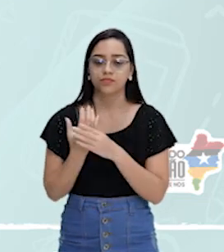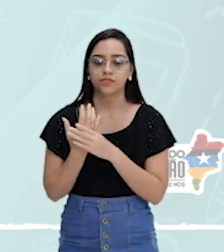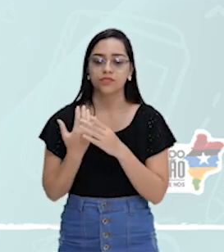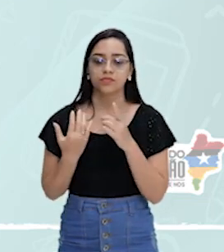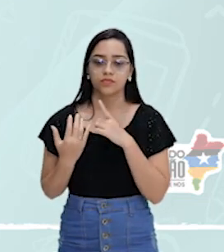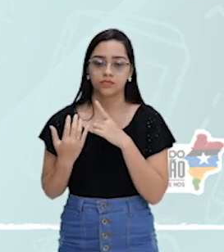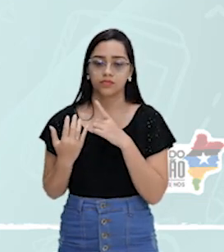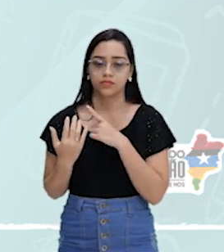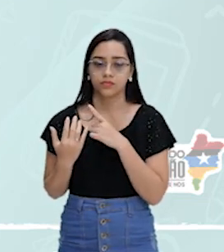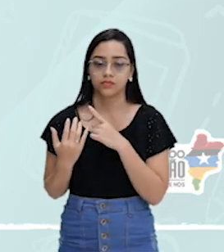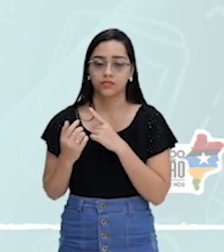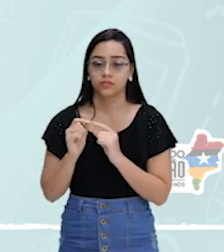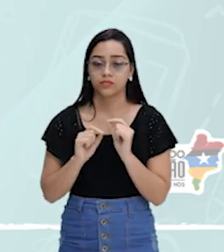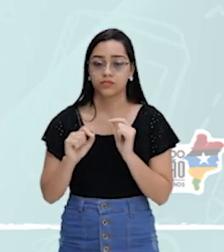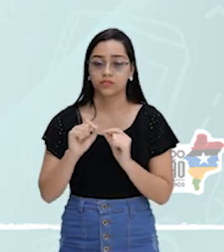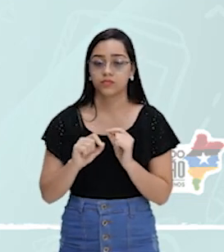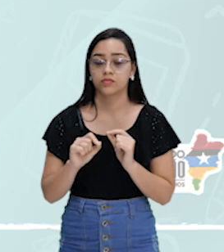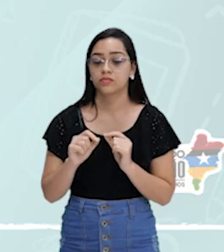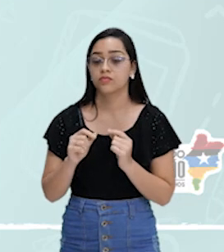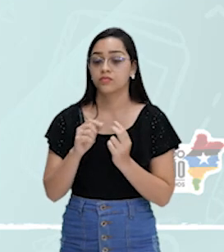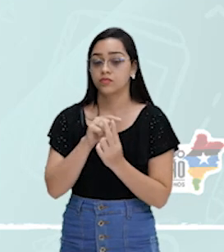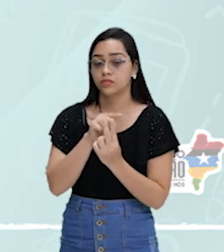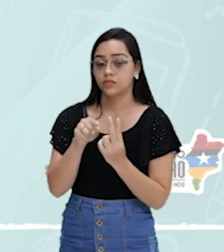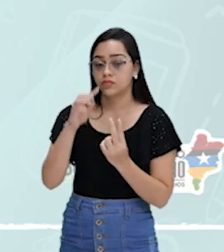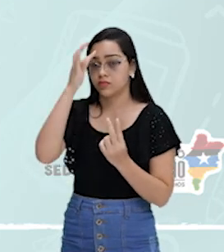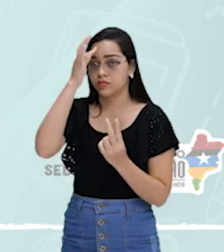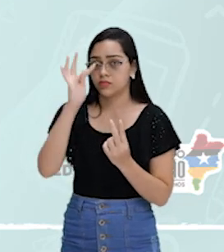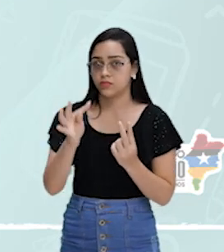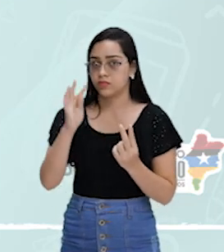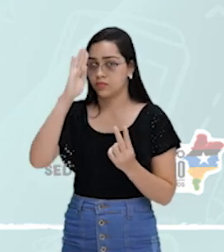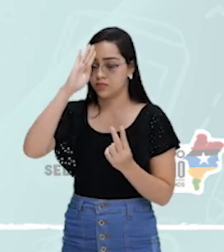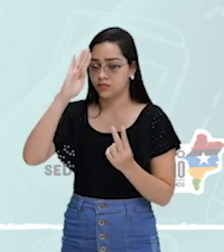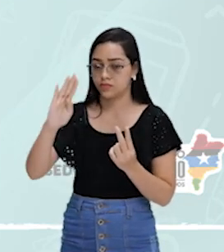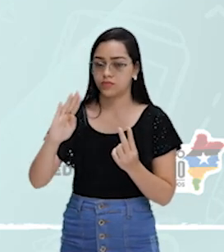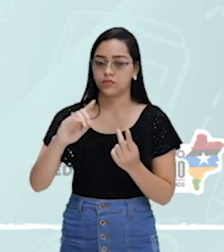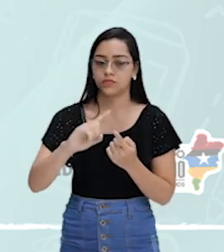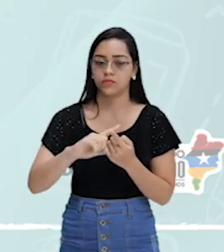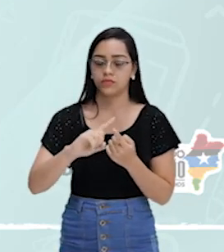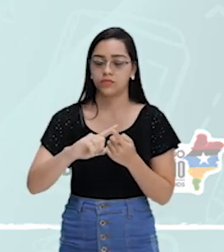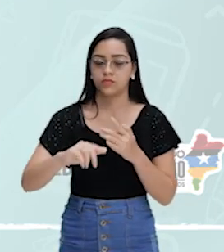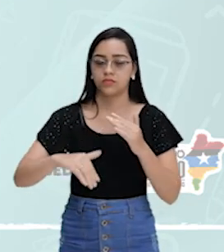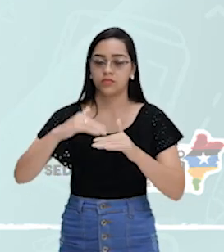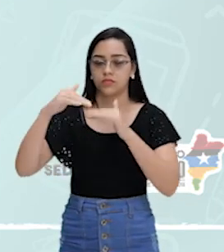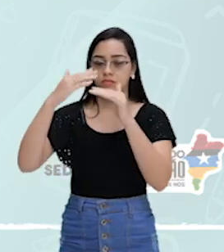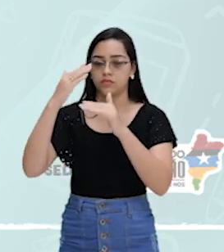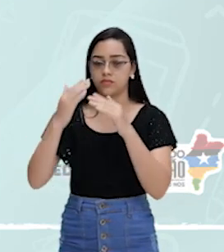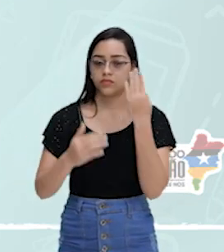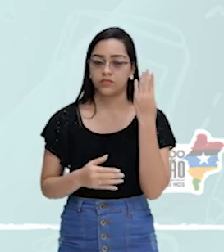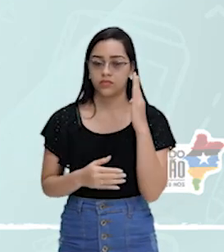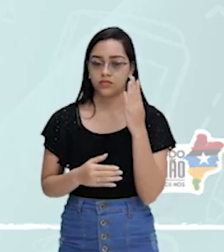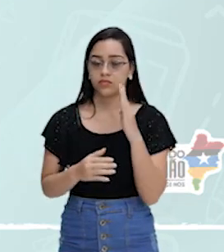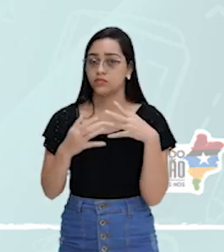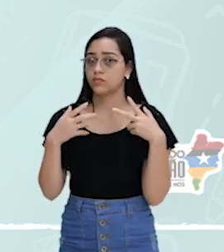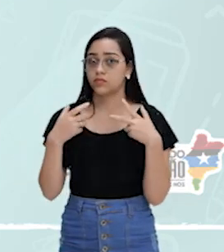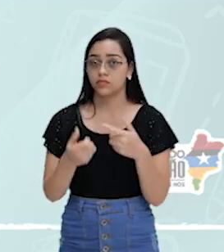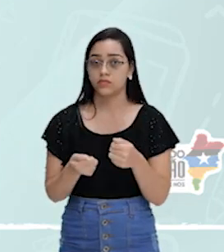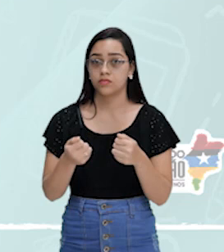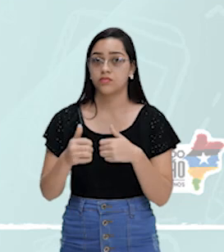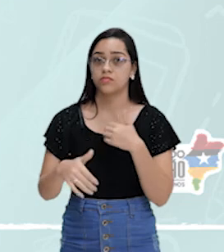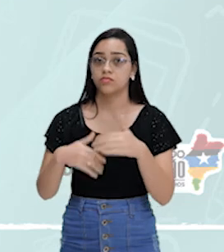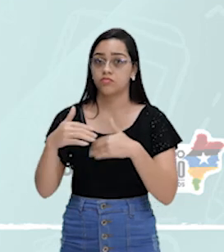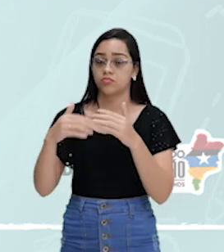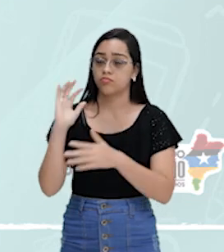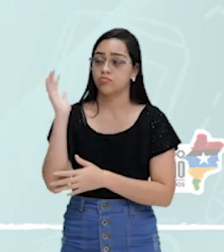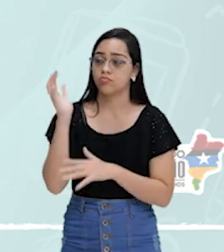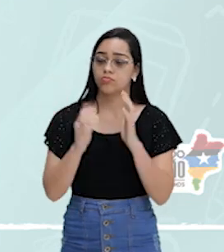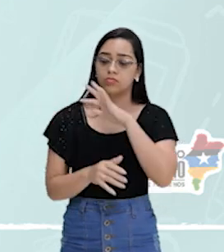a origem humana, é uma obra que trata de duas teorias principais. A da evolução biológica, todas as espécies de